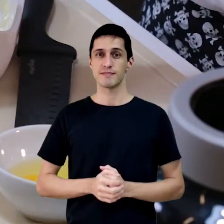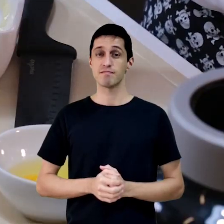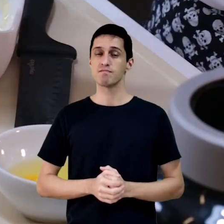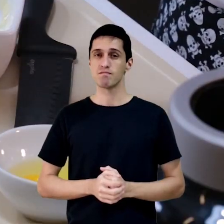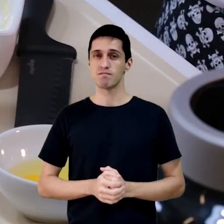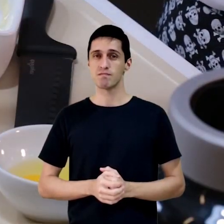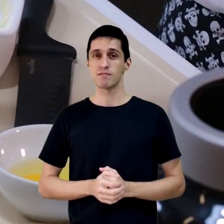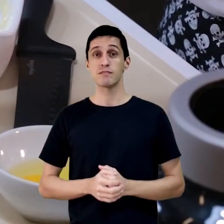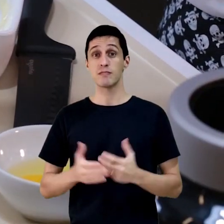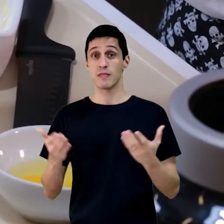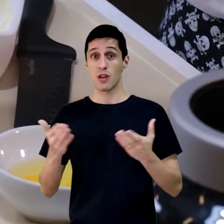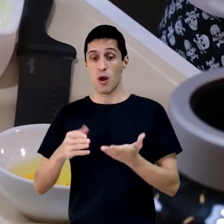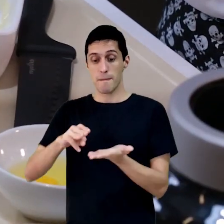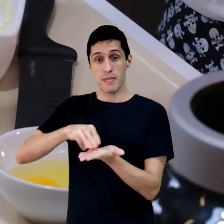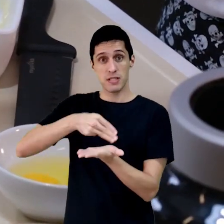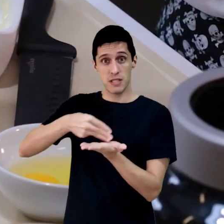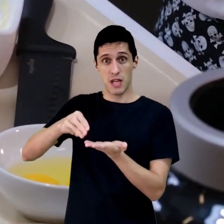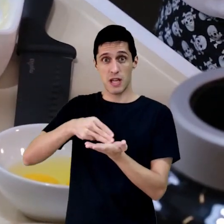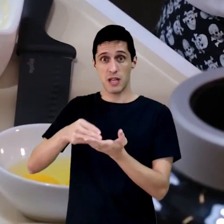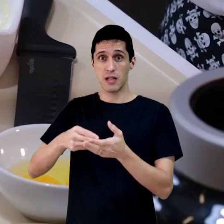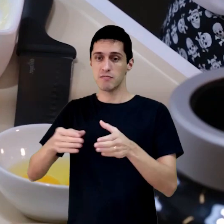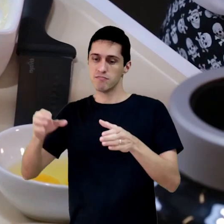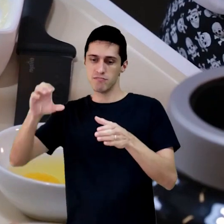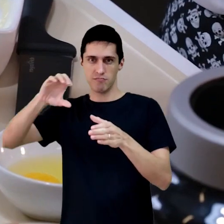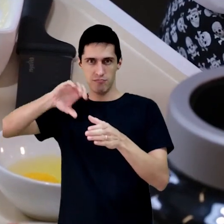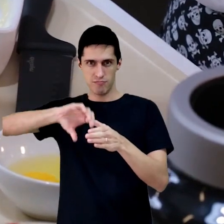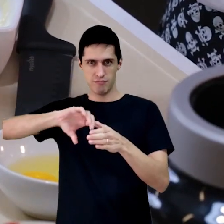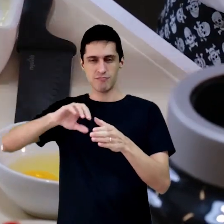Leite condensado, a manteiga.